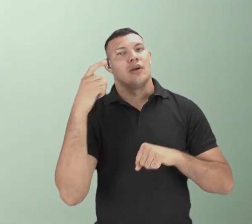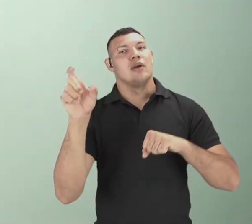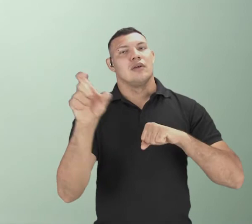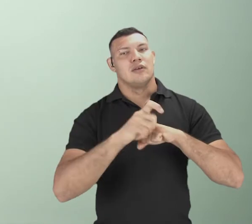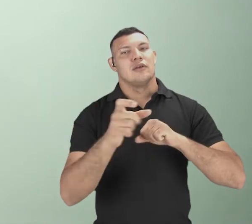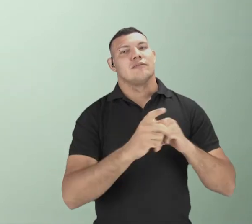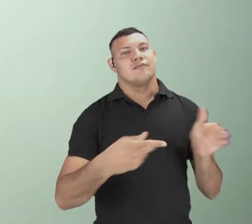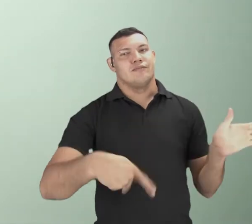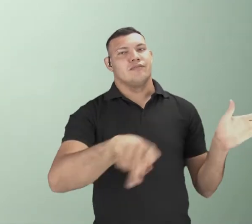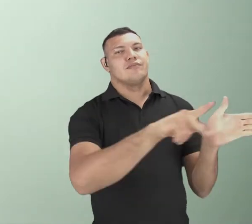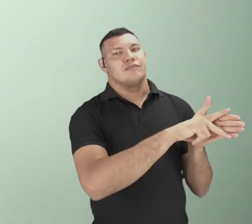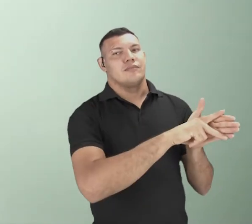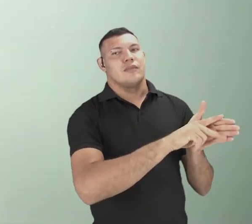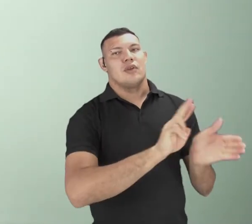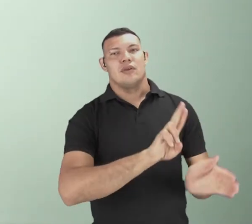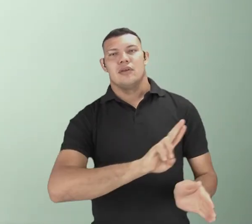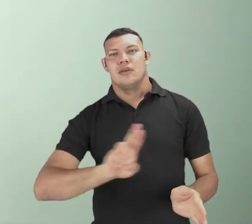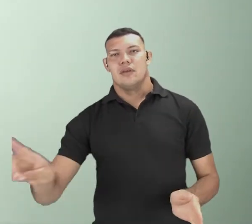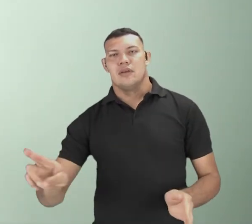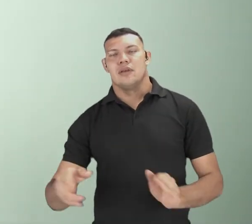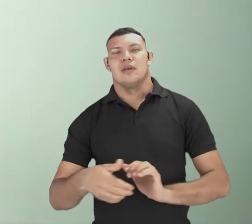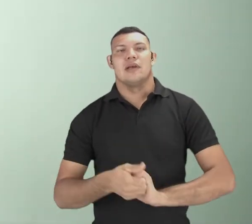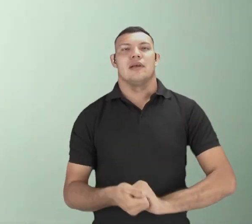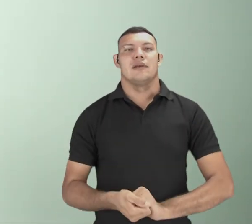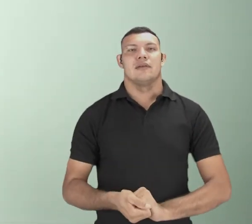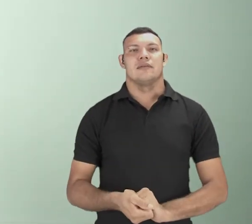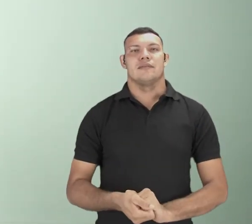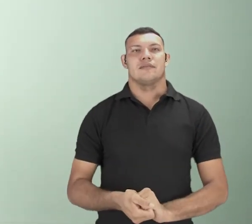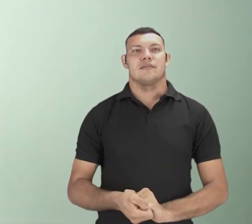é uma derivação imprópria.